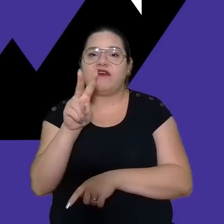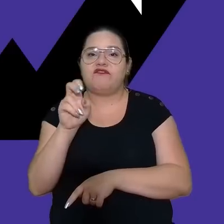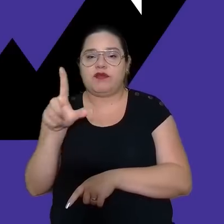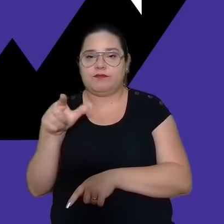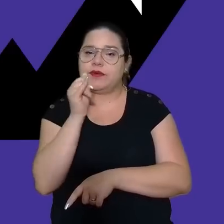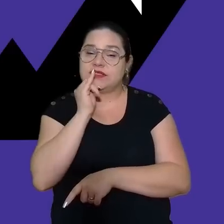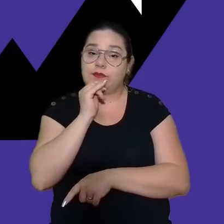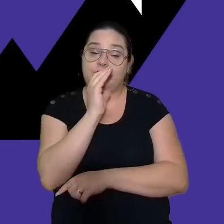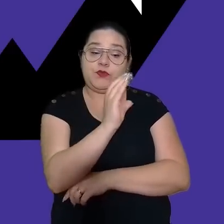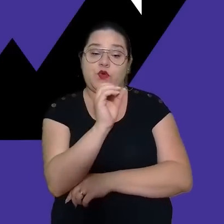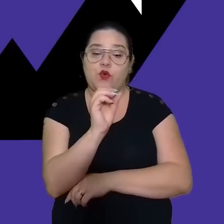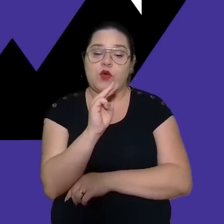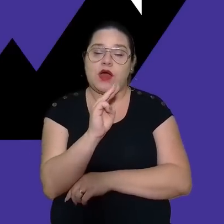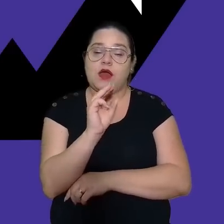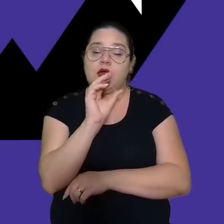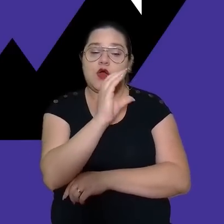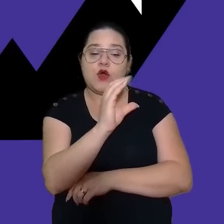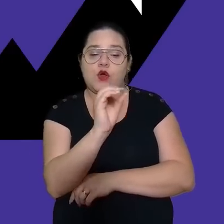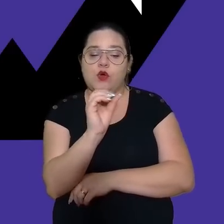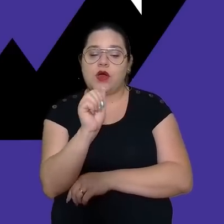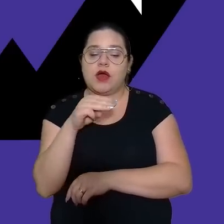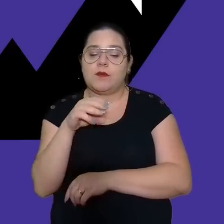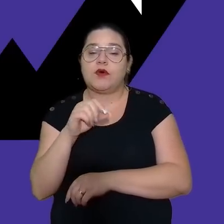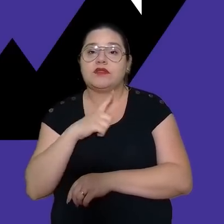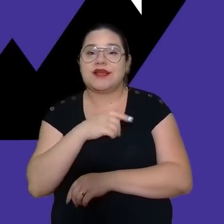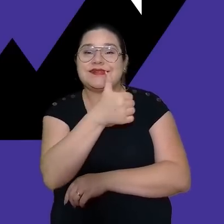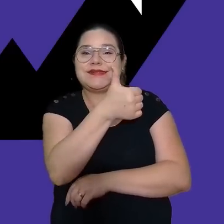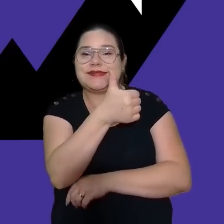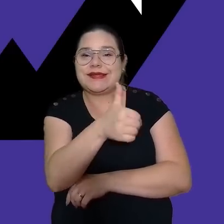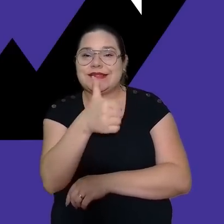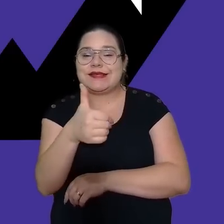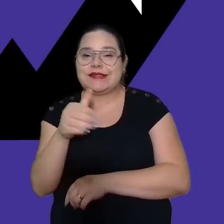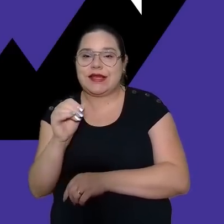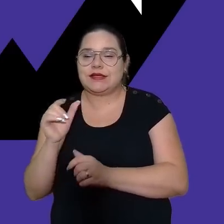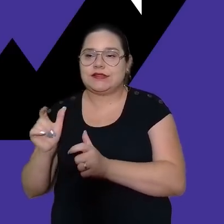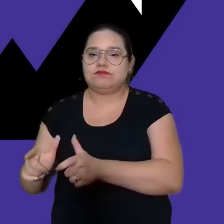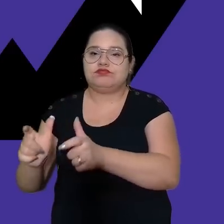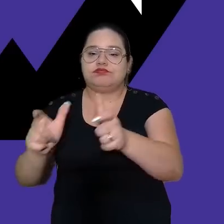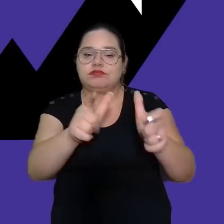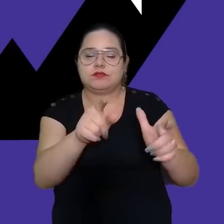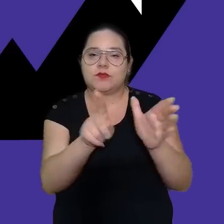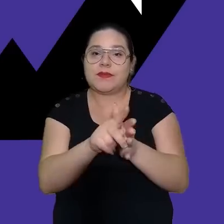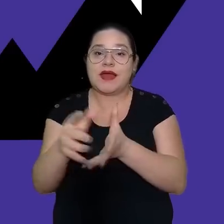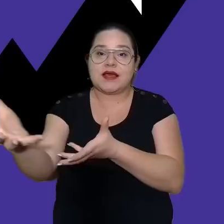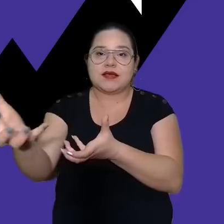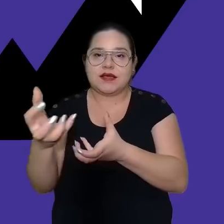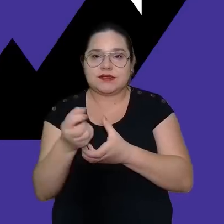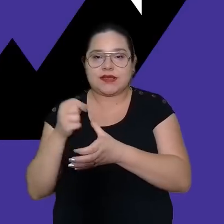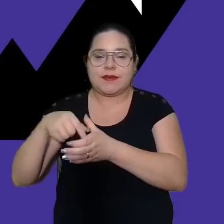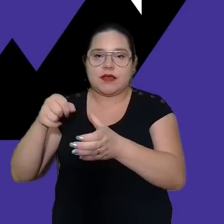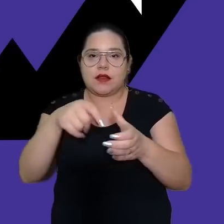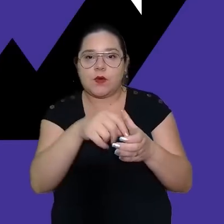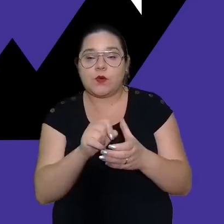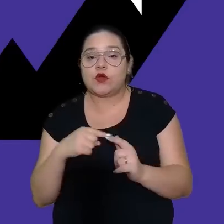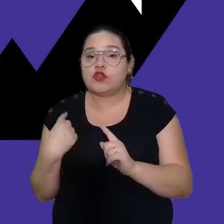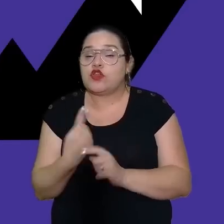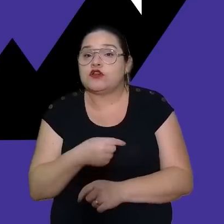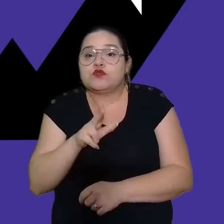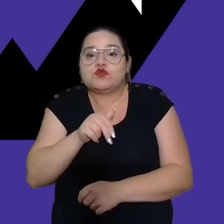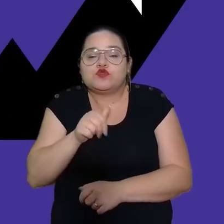110 unidades de recebimento de grãos, tem 3 parques industriais e nós não queimamos 1 quilo de combustível